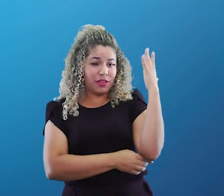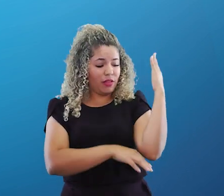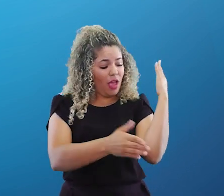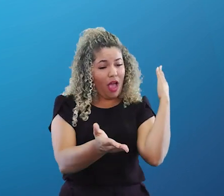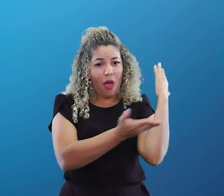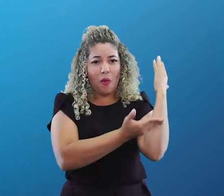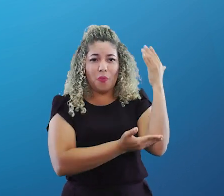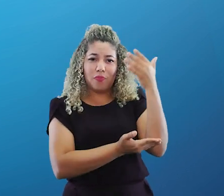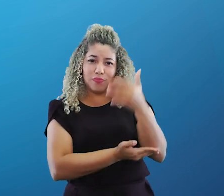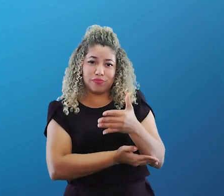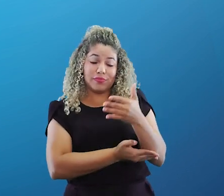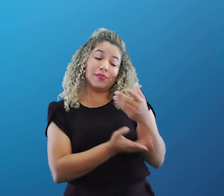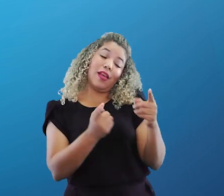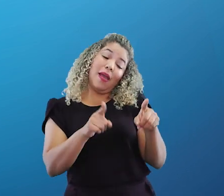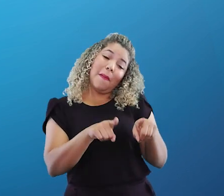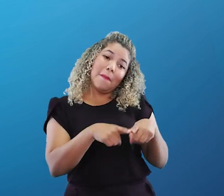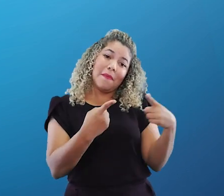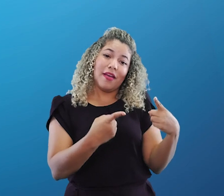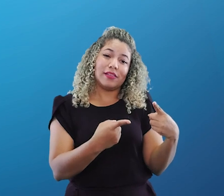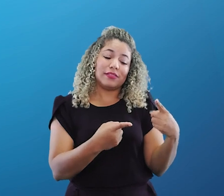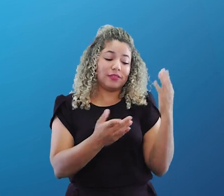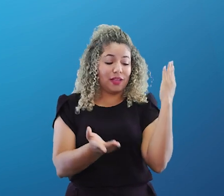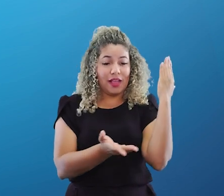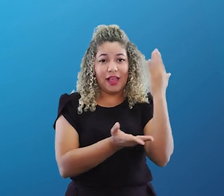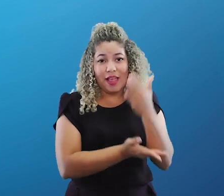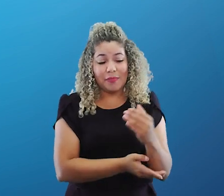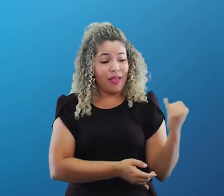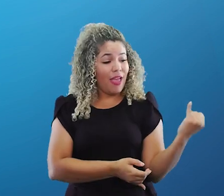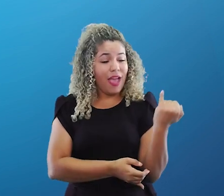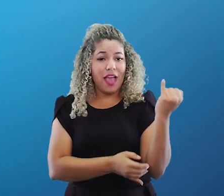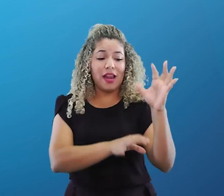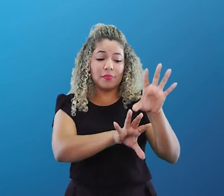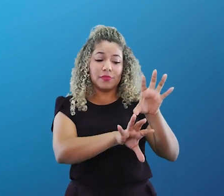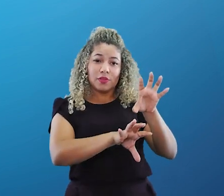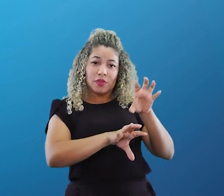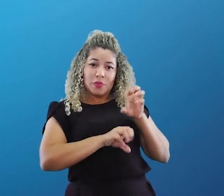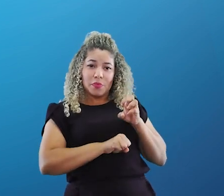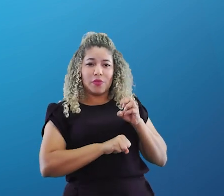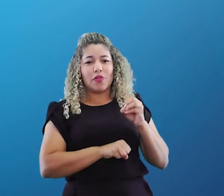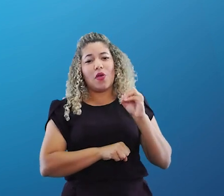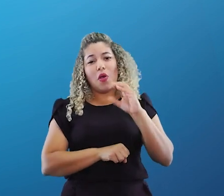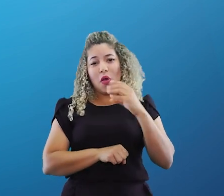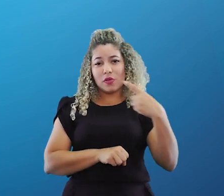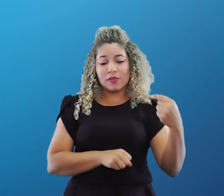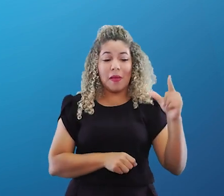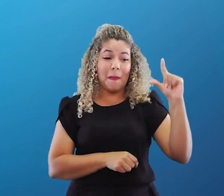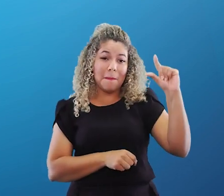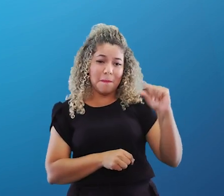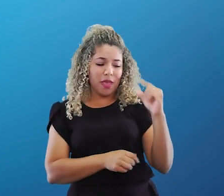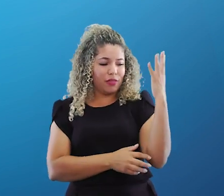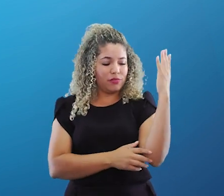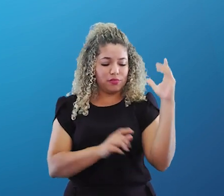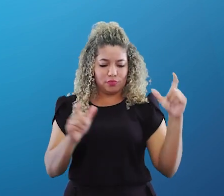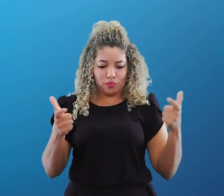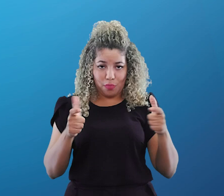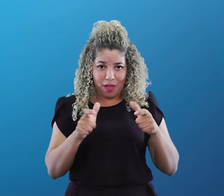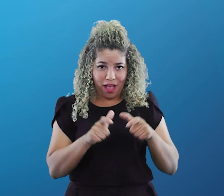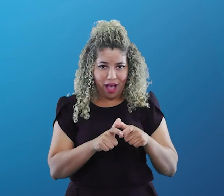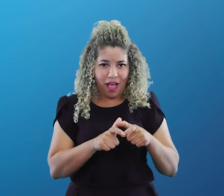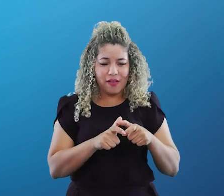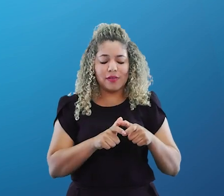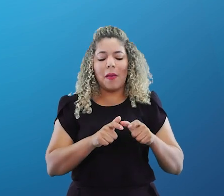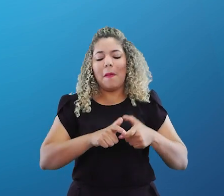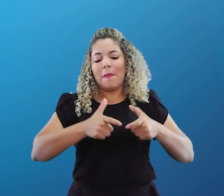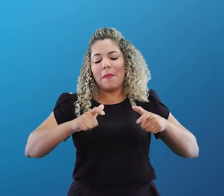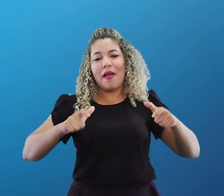para sequestrar o dióxido de carbono, um gás poluente, no seu processo de fotossíntese. Quanto menos árvores, menos processo é